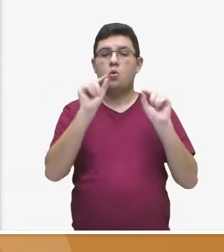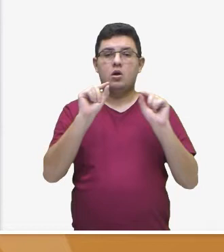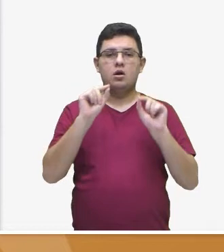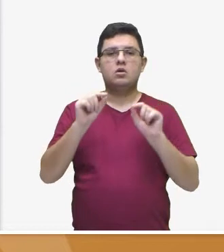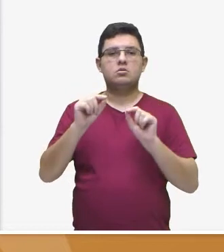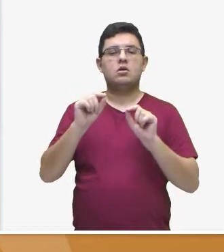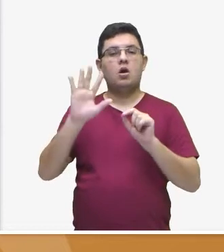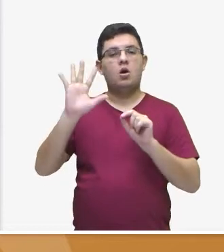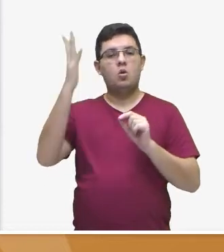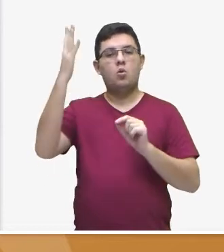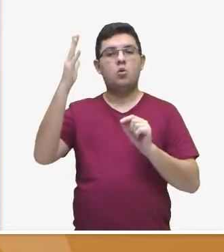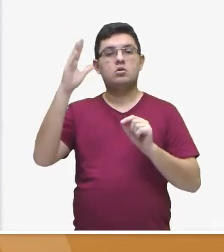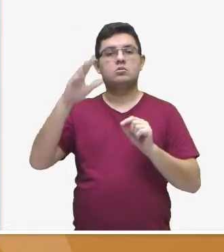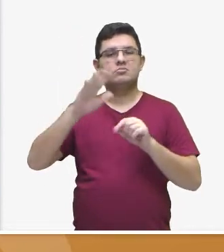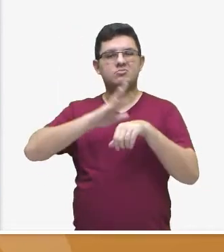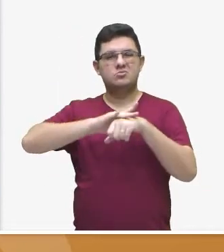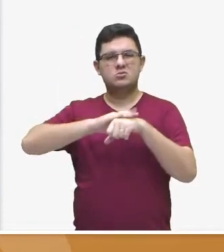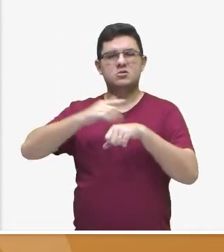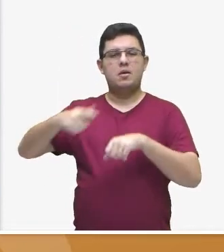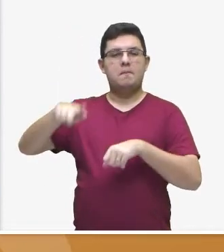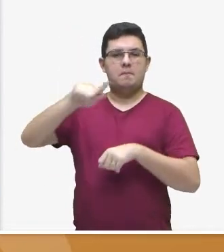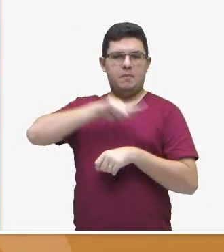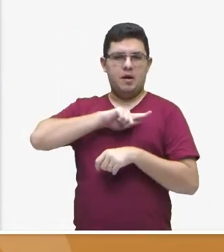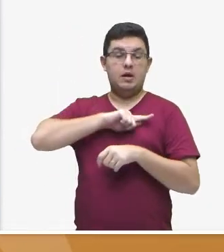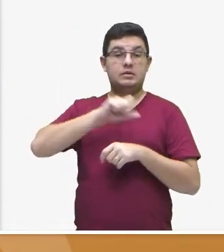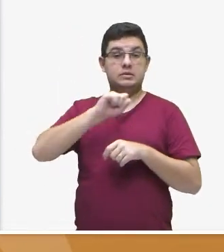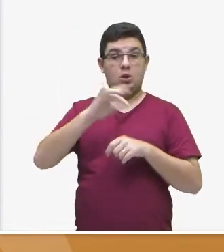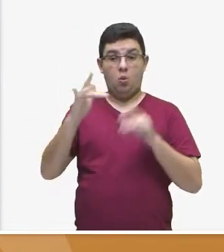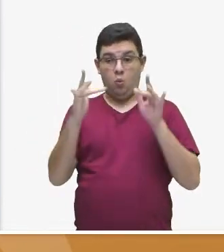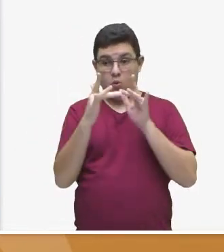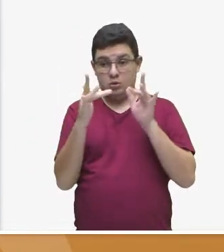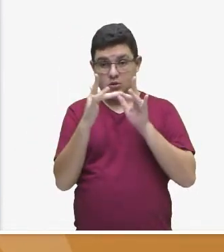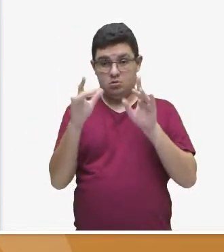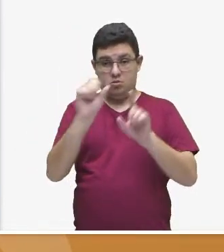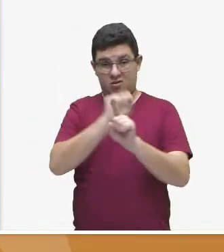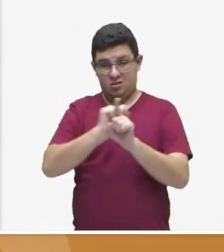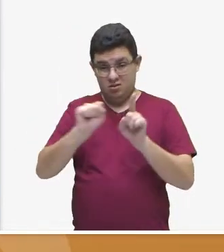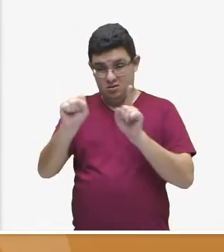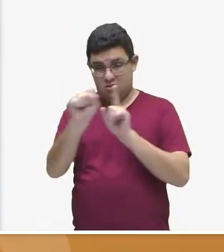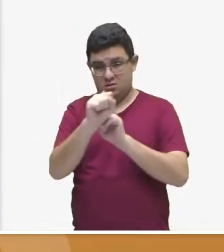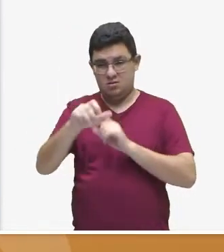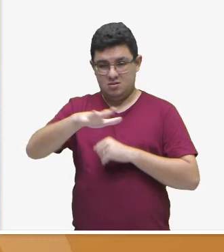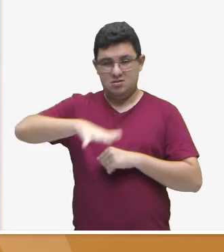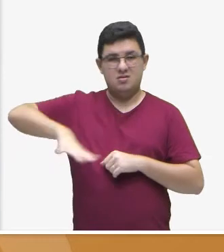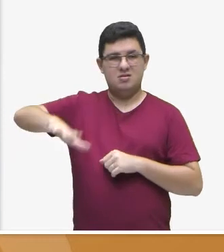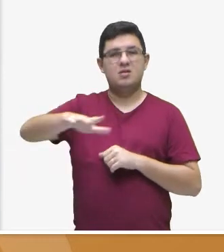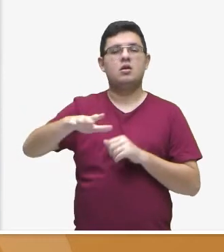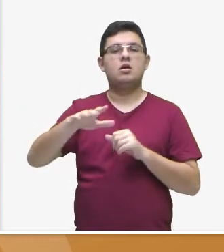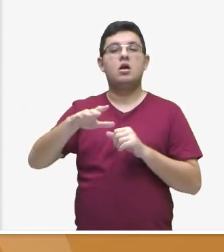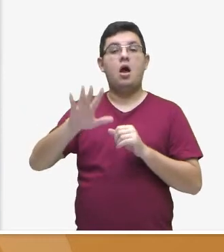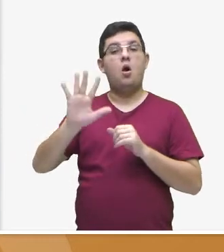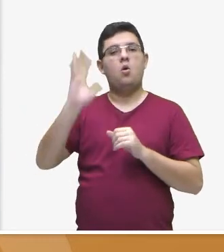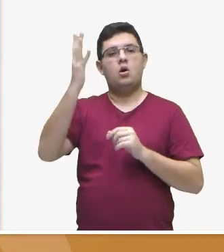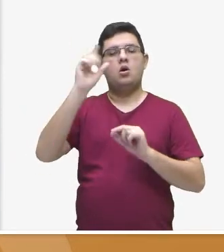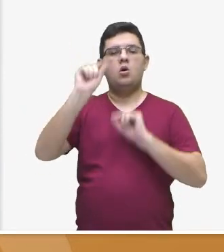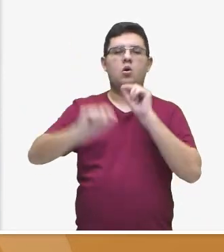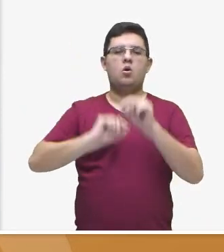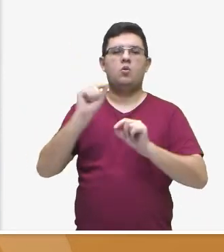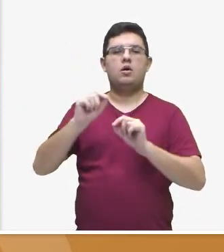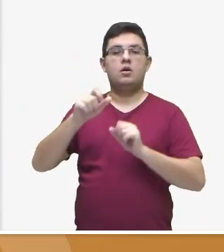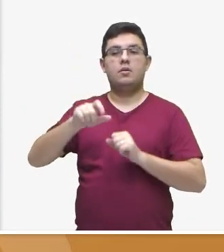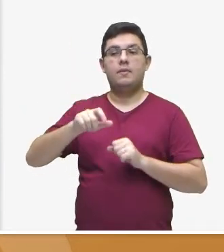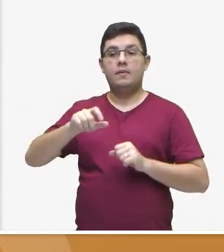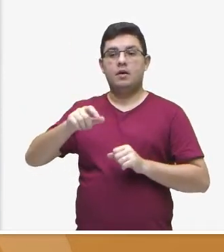padecem ainda dessas doenças. Quando eles entram em contato com a sociedade, chamada sociedade envolvente, né, eles, como não